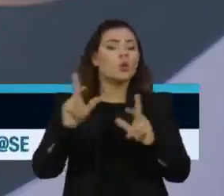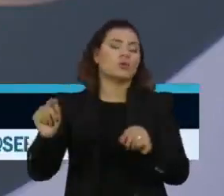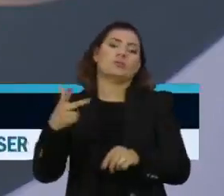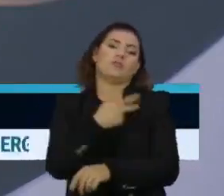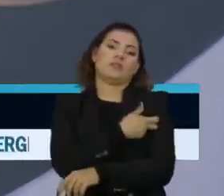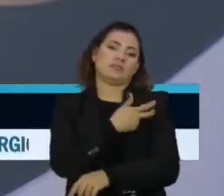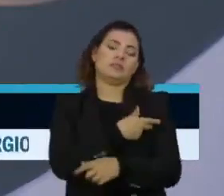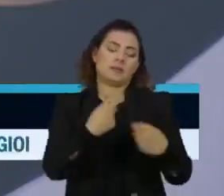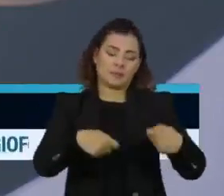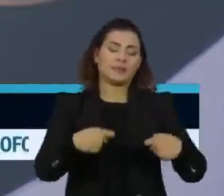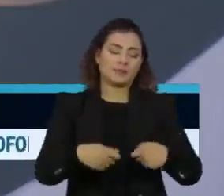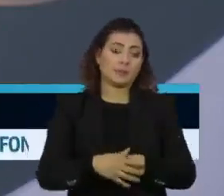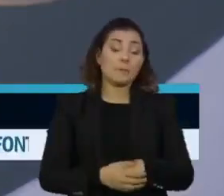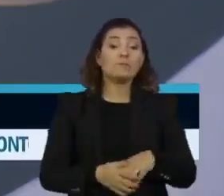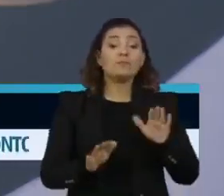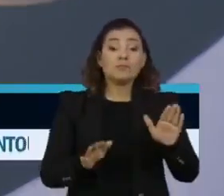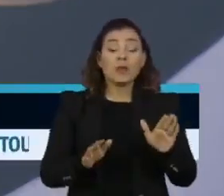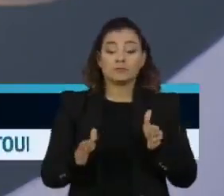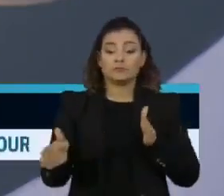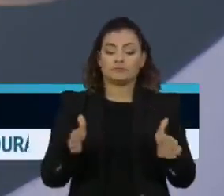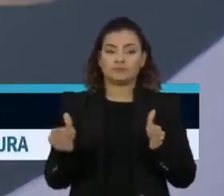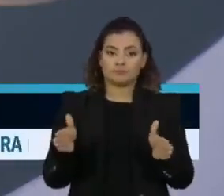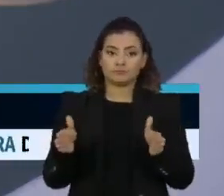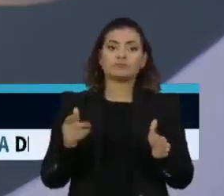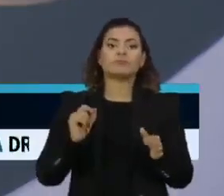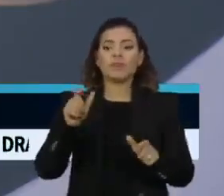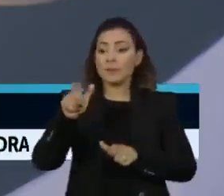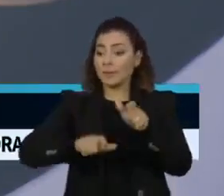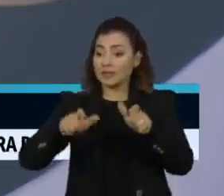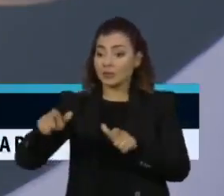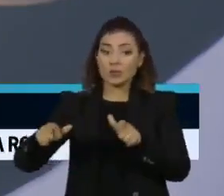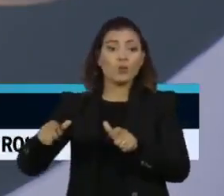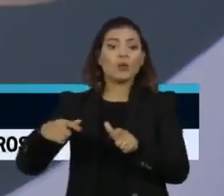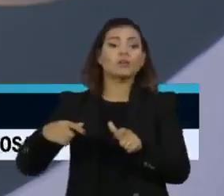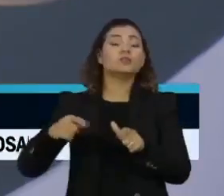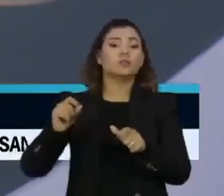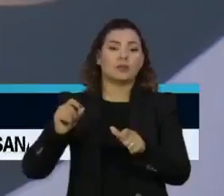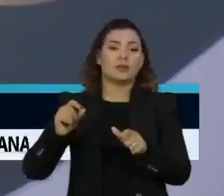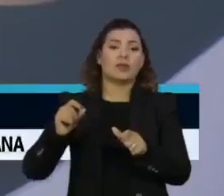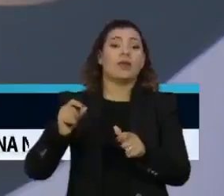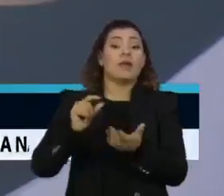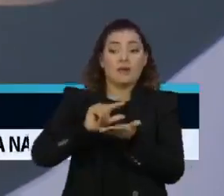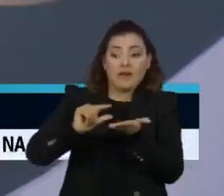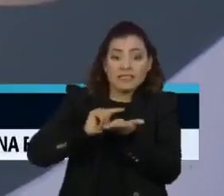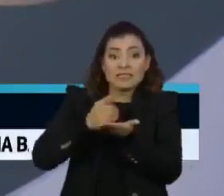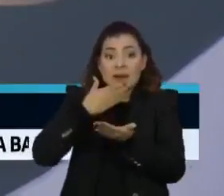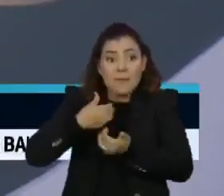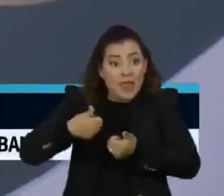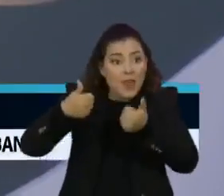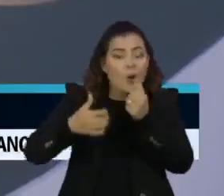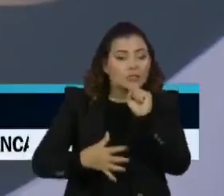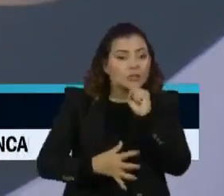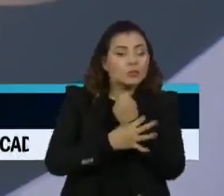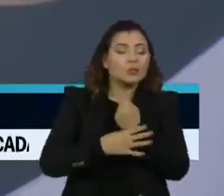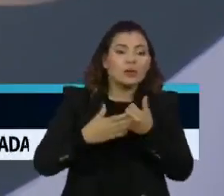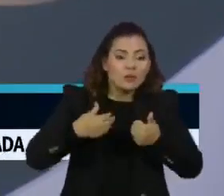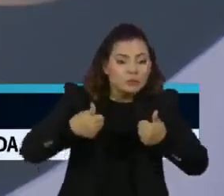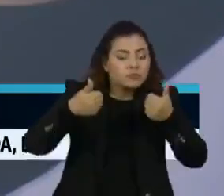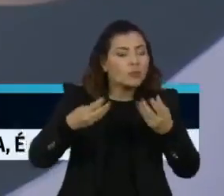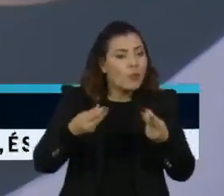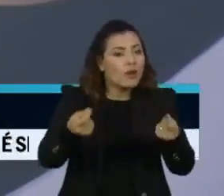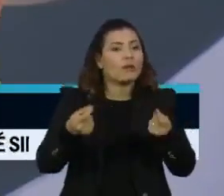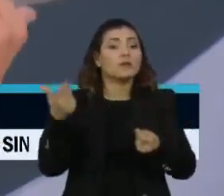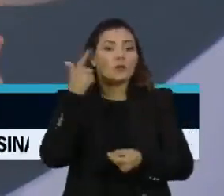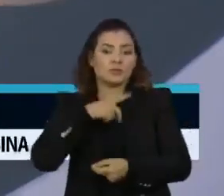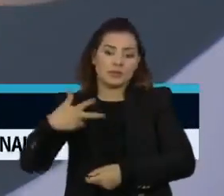e talvez com a Corona vaca é a hora que a gente deu uma geração melhor de vacina com uma melhor eficácia do que nós estamos sendo